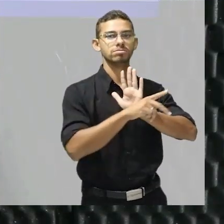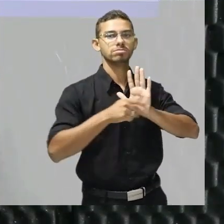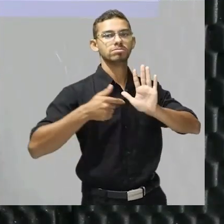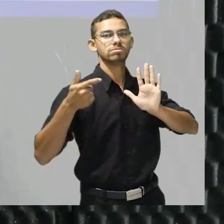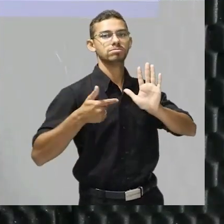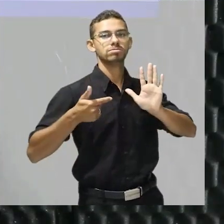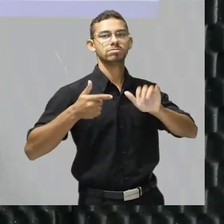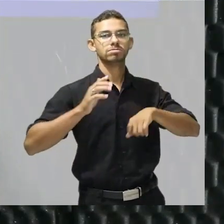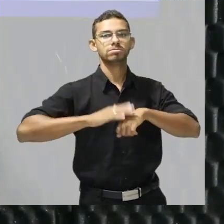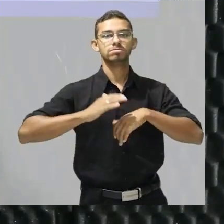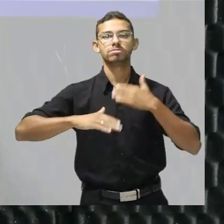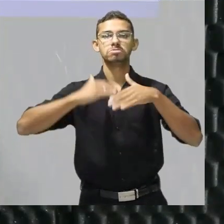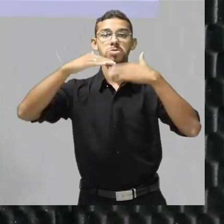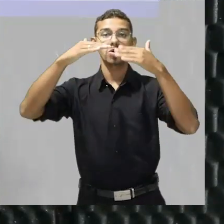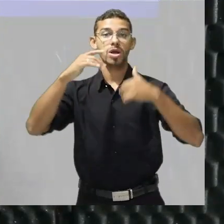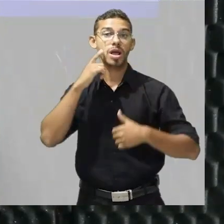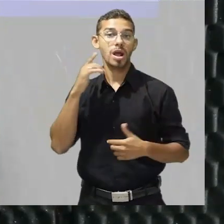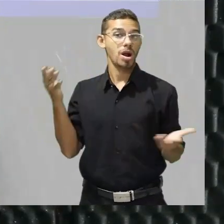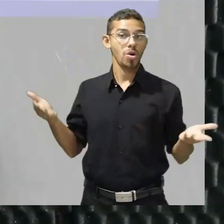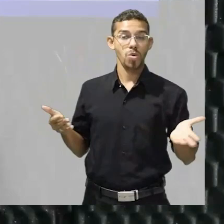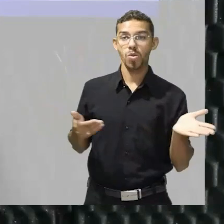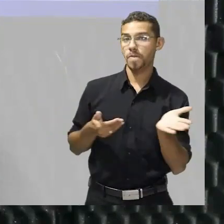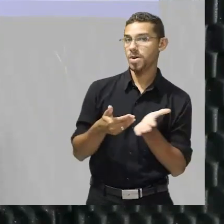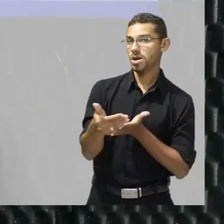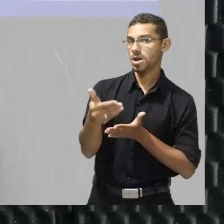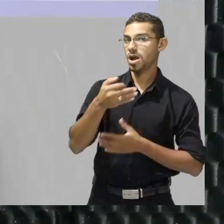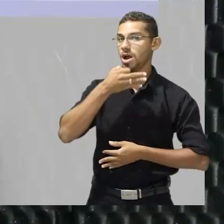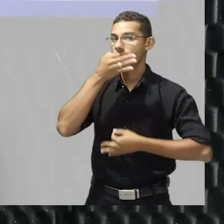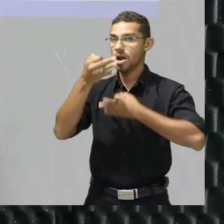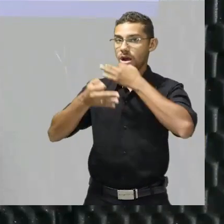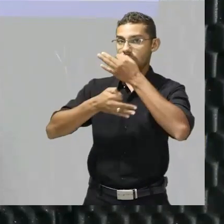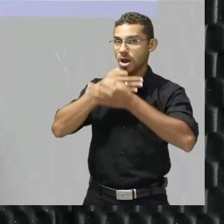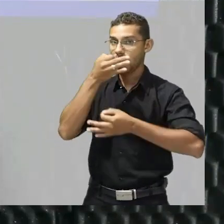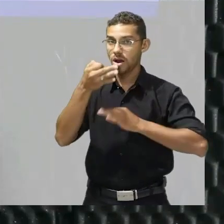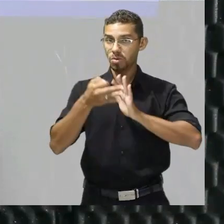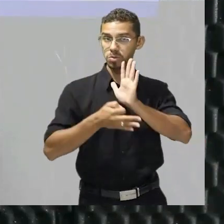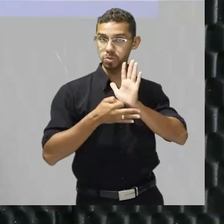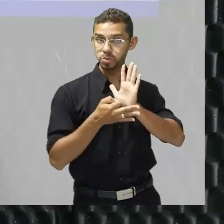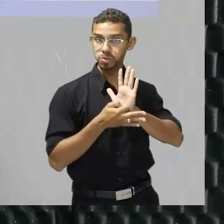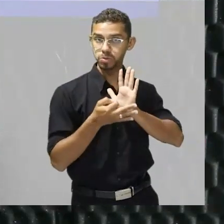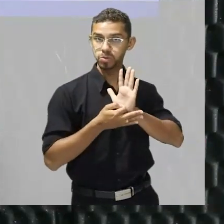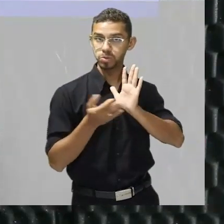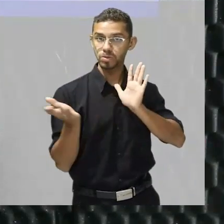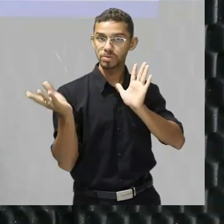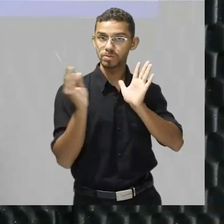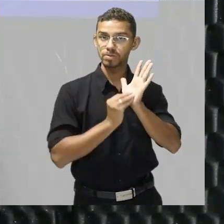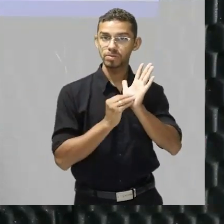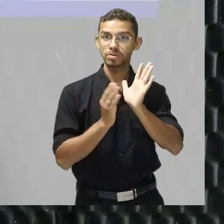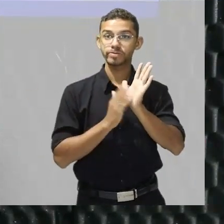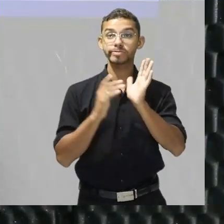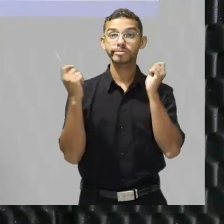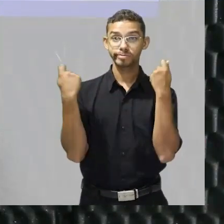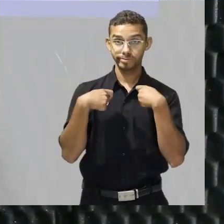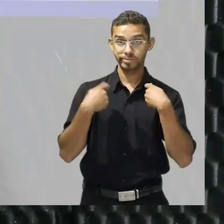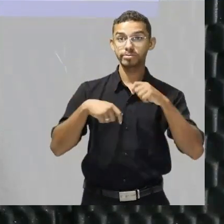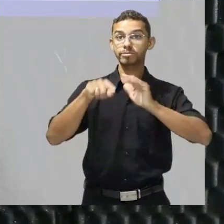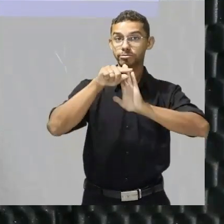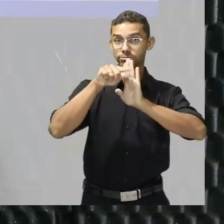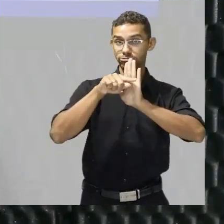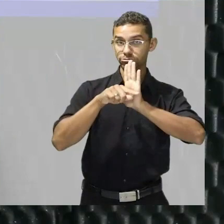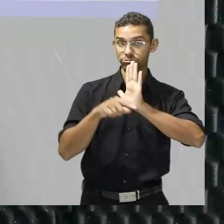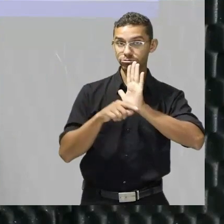nesse parágrafo vão começar as argumentações é claro turma que tudo isso tem que haver um planejamento